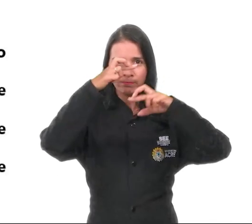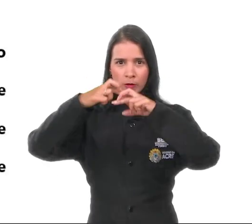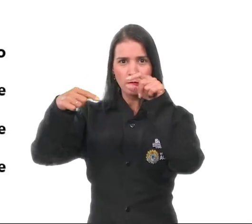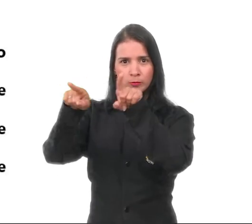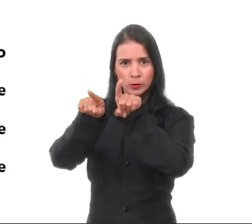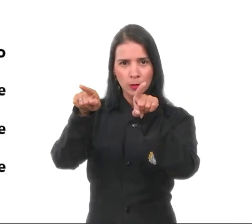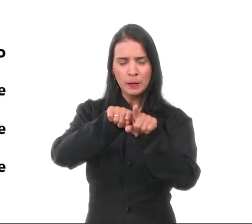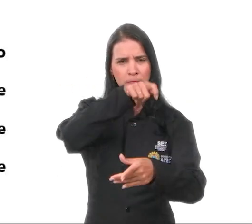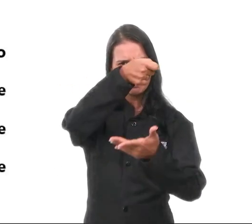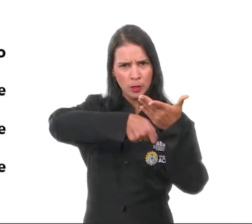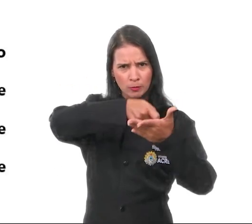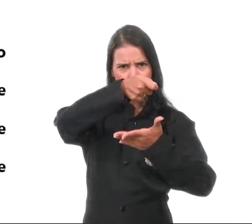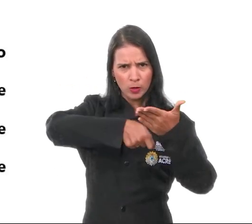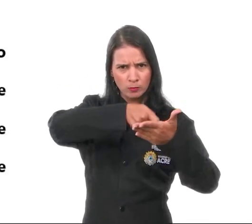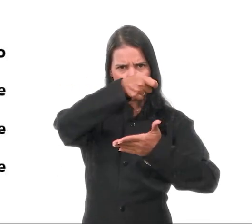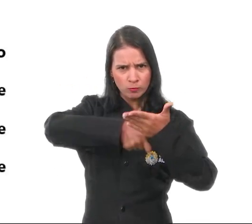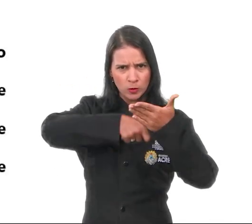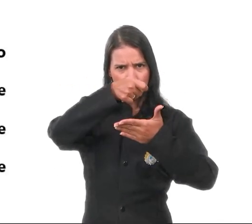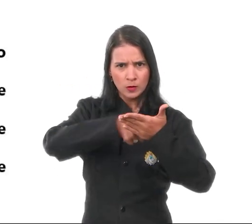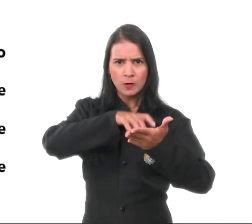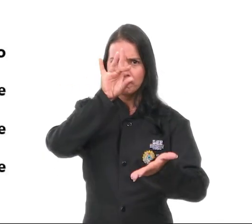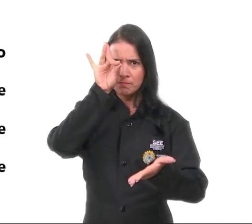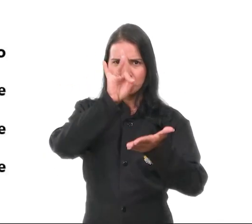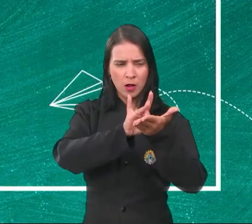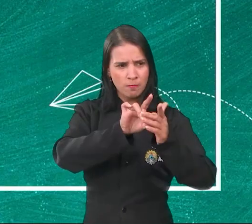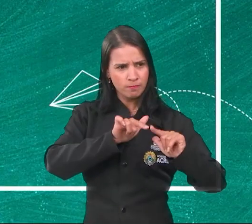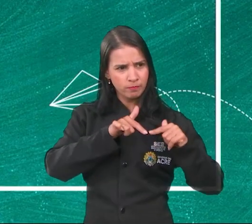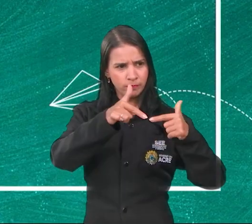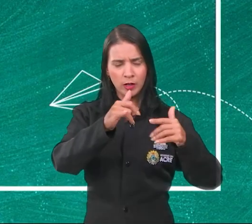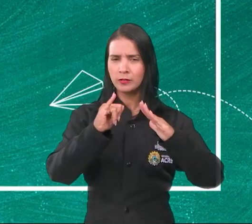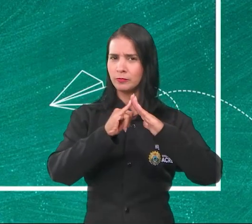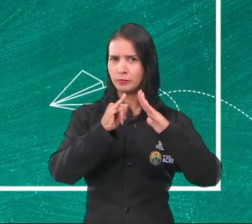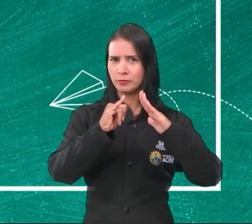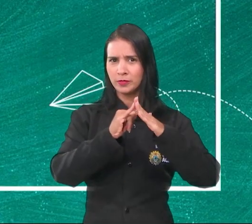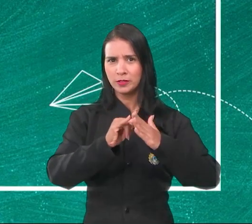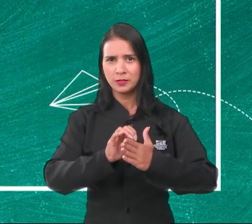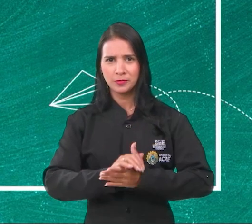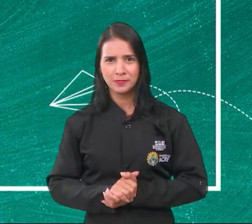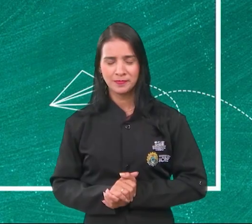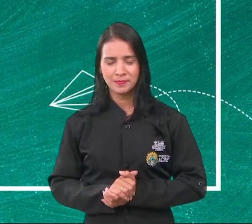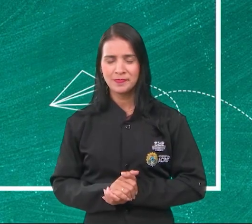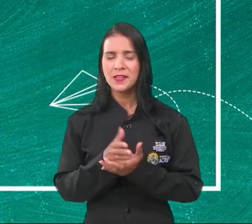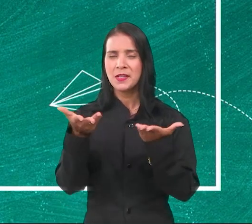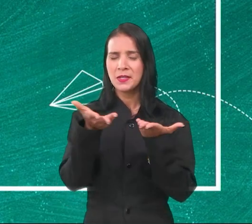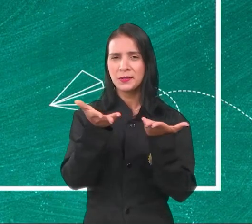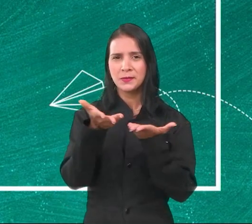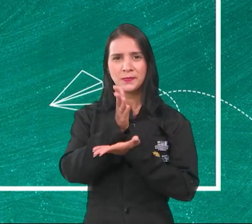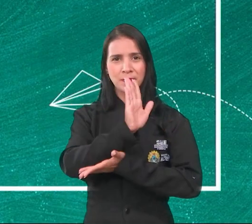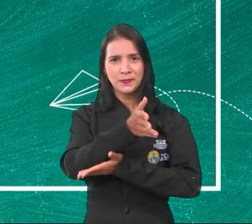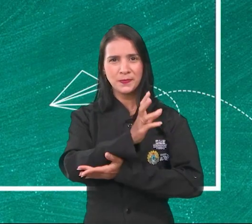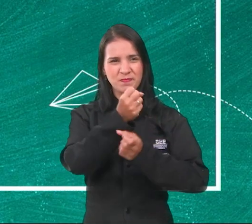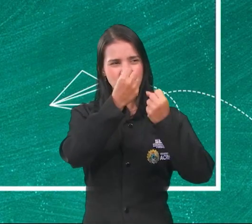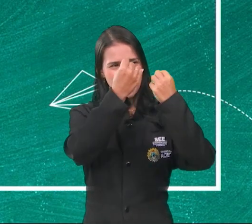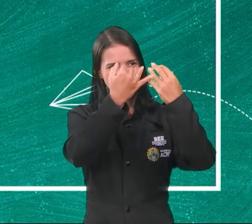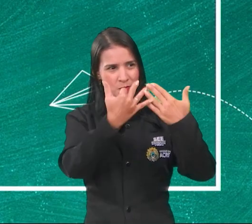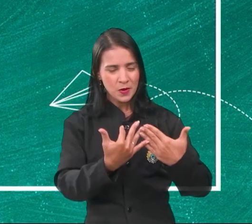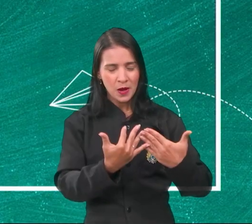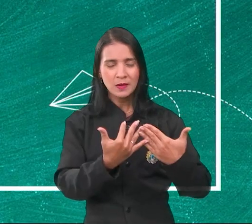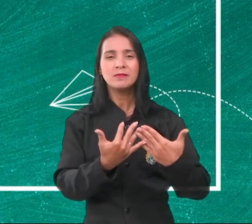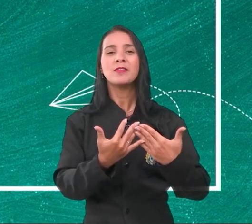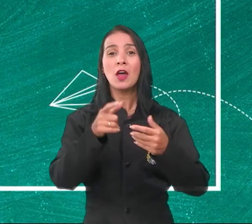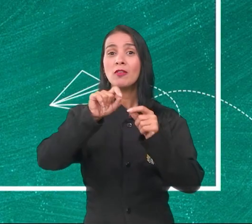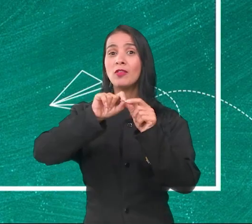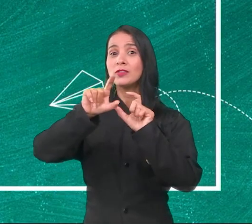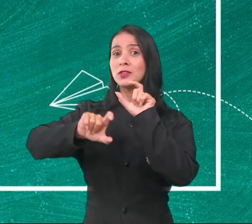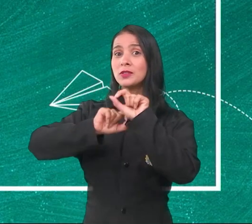ações consistentes das instituições. Agora, diante de tudo que foi explicado a todos vocês, vamos